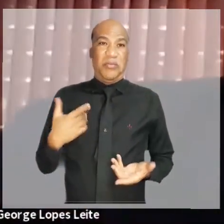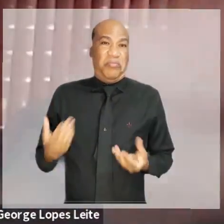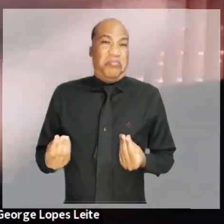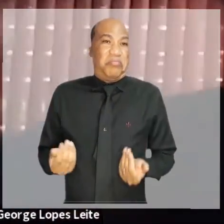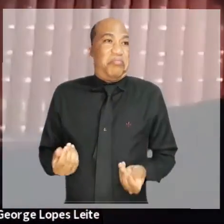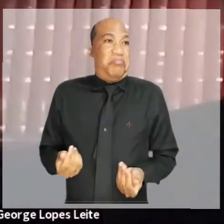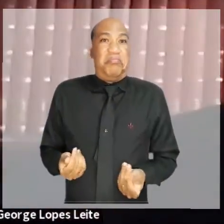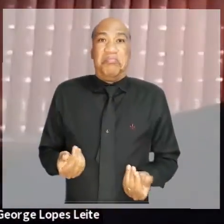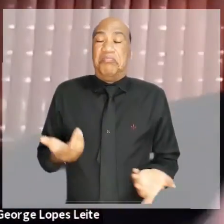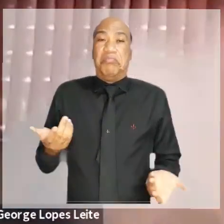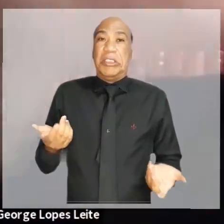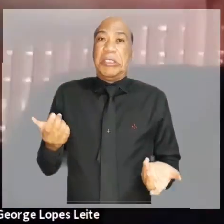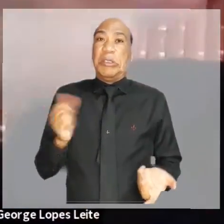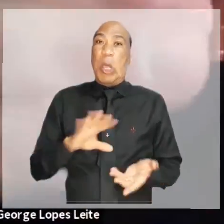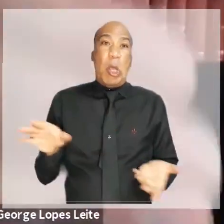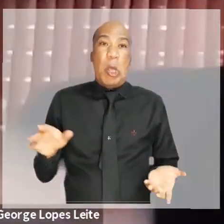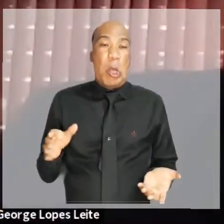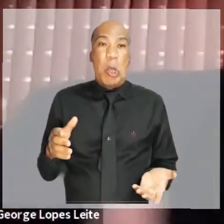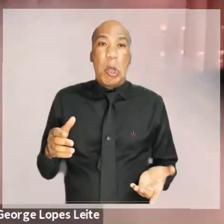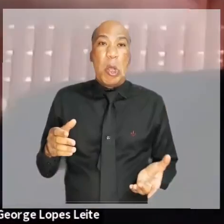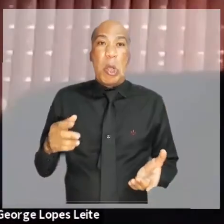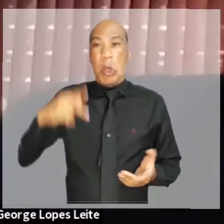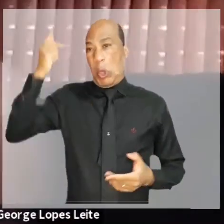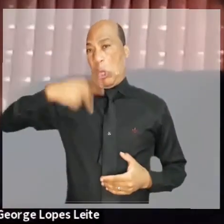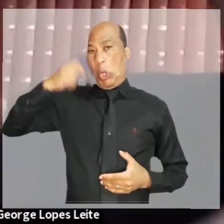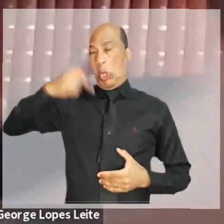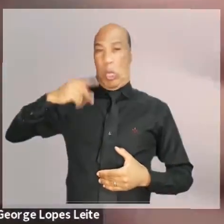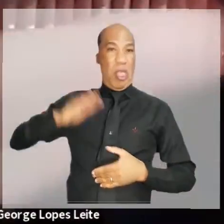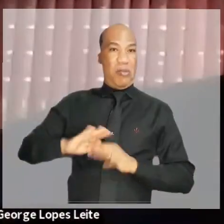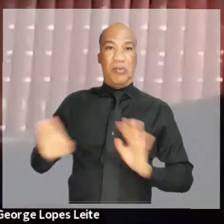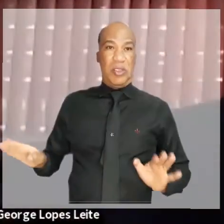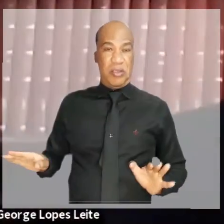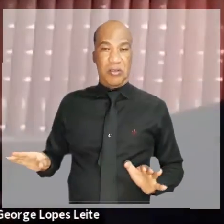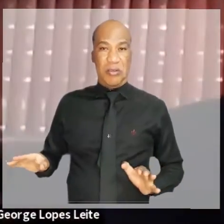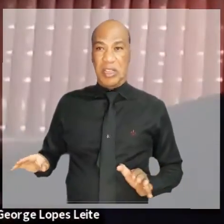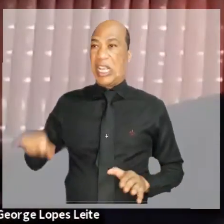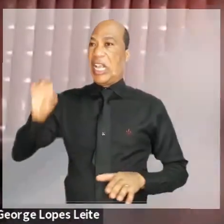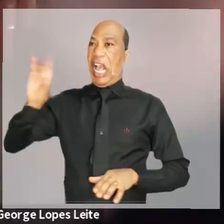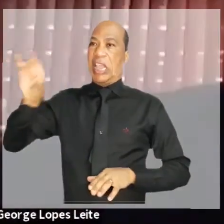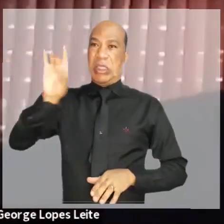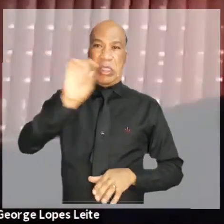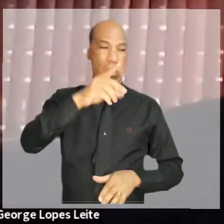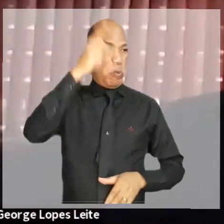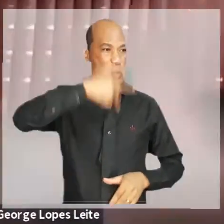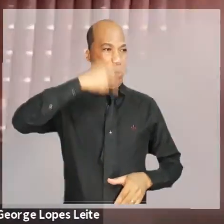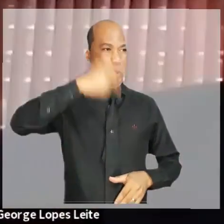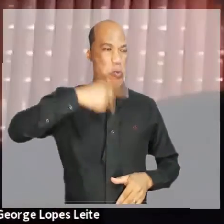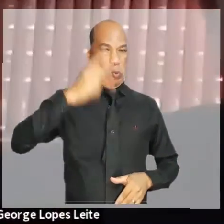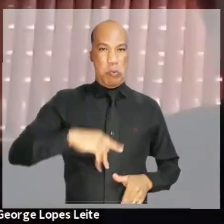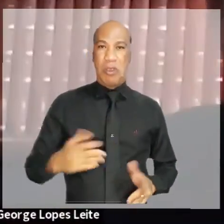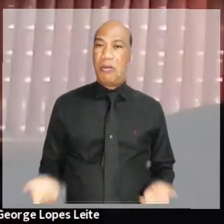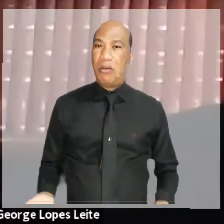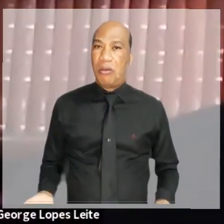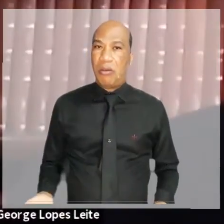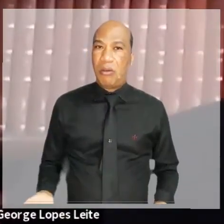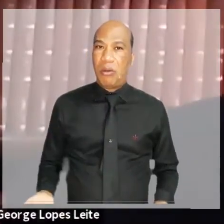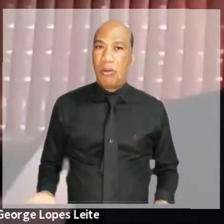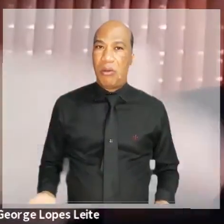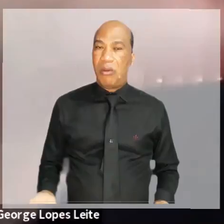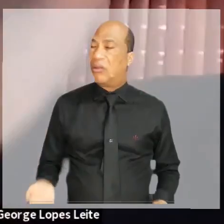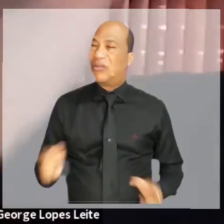precisamos divulgar uma cultura e um método estandardizado, capaz de ser utilizado, conversar com todos,